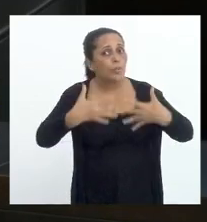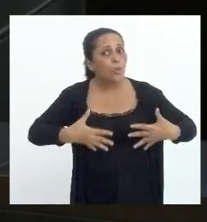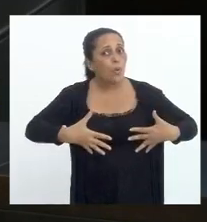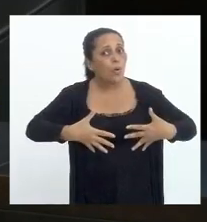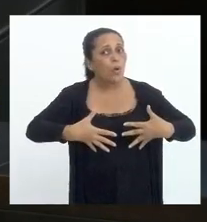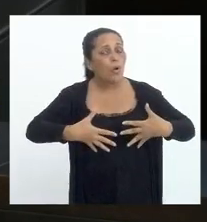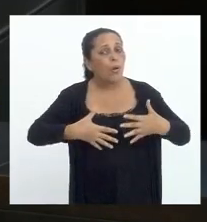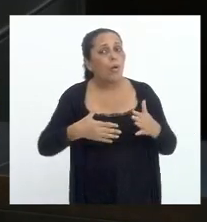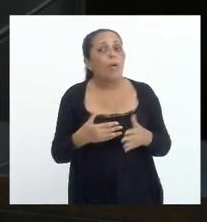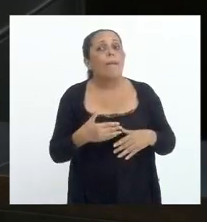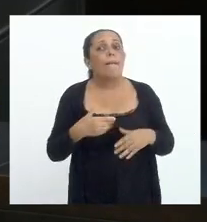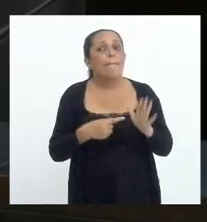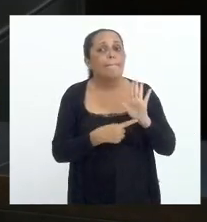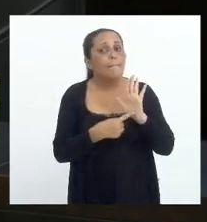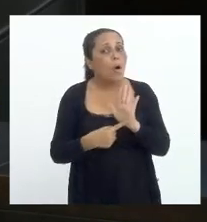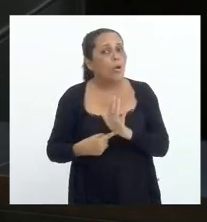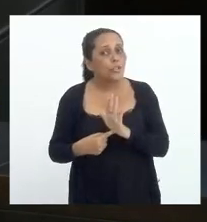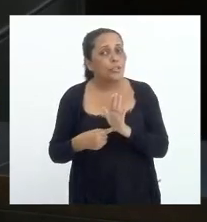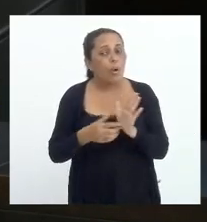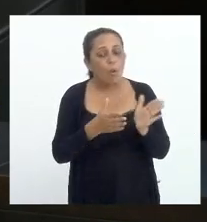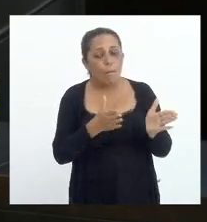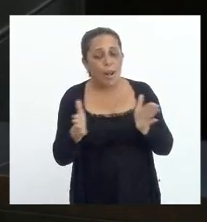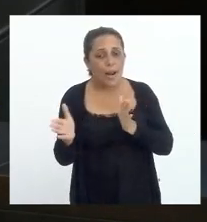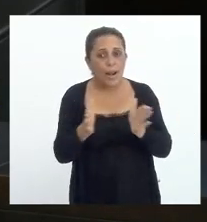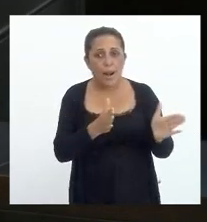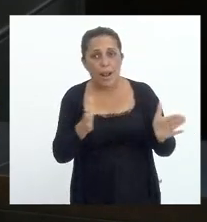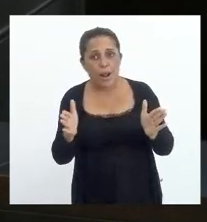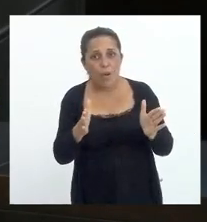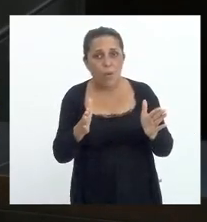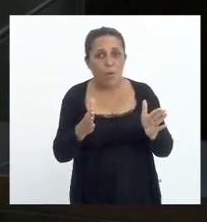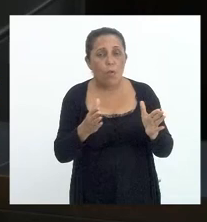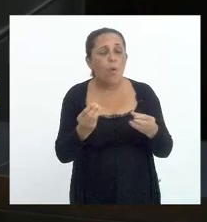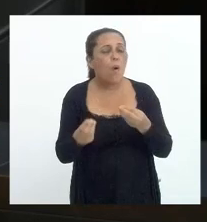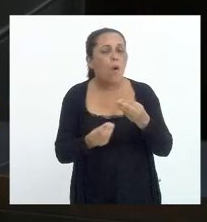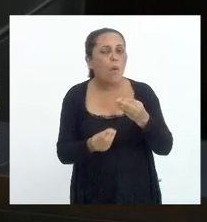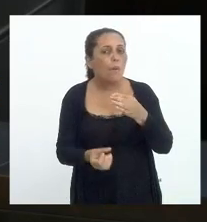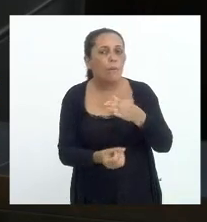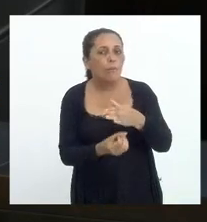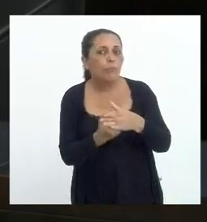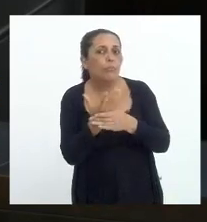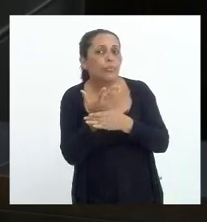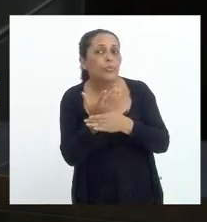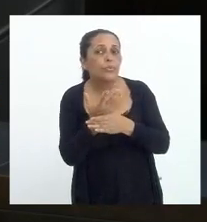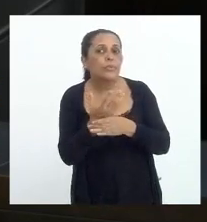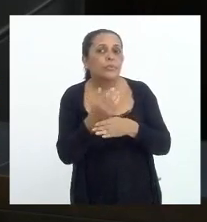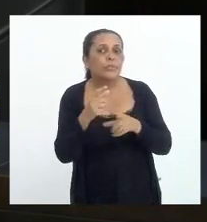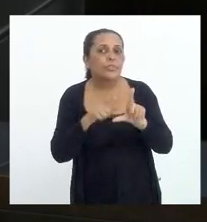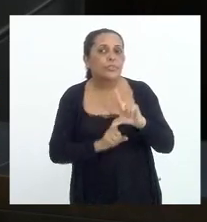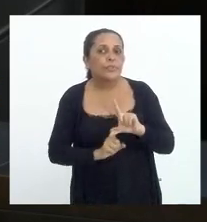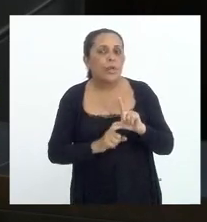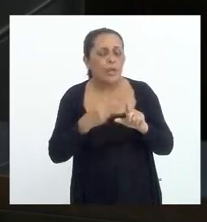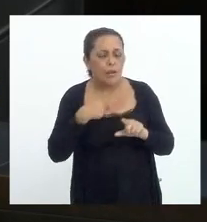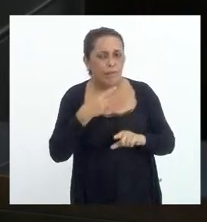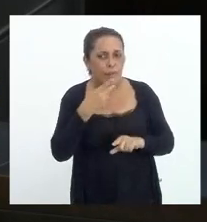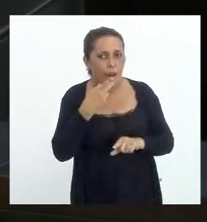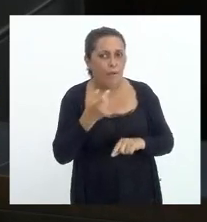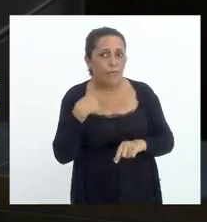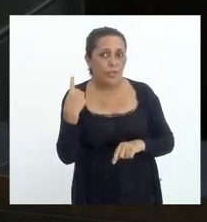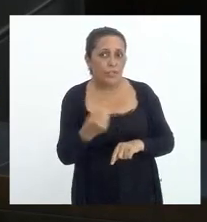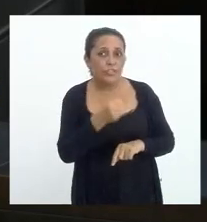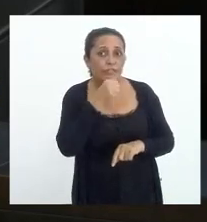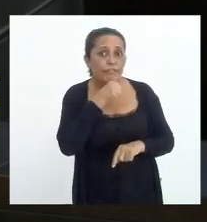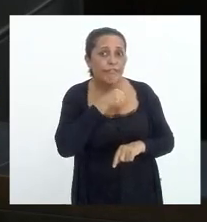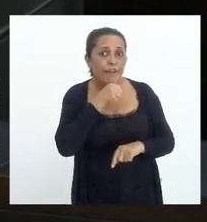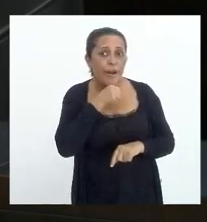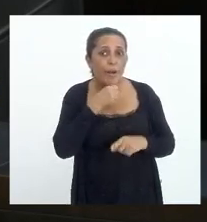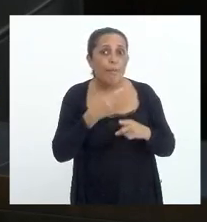um paralelo, inclusive, da origem um pouco dessa dívida. Eu brincava dizendo que o fato da gente ficar velho, essa é a